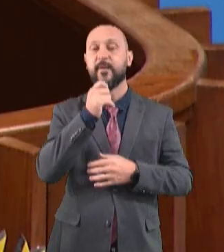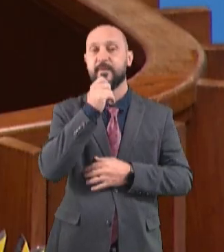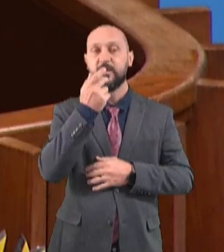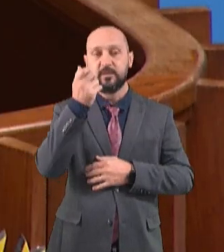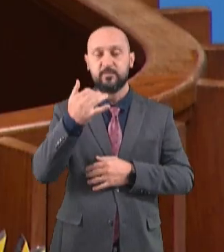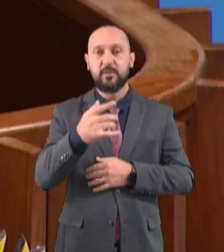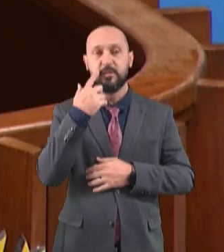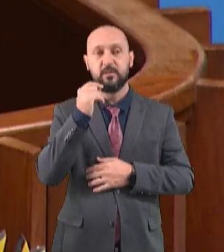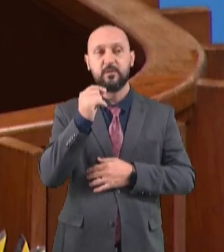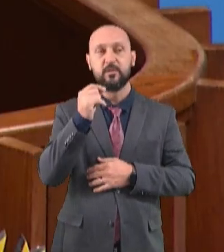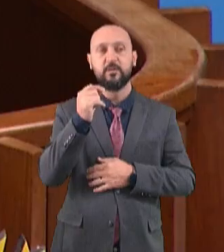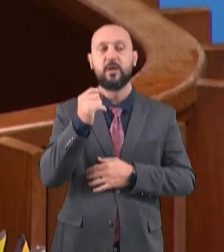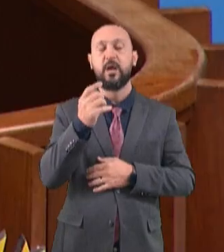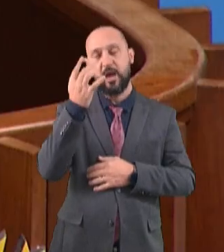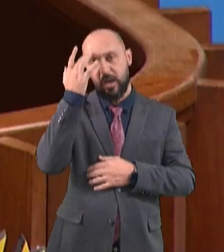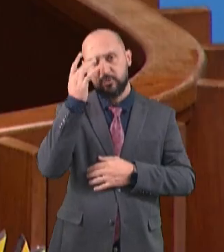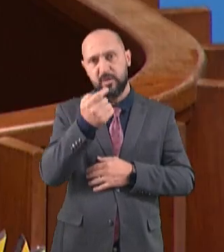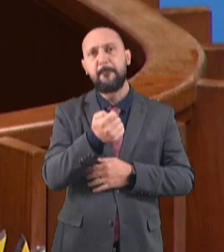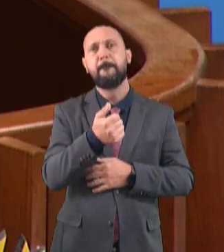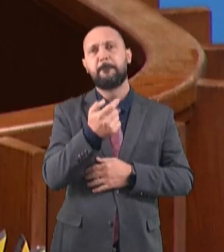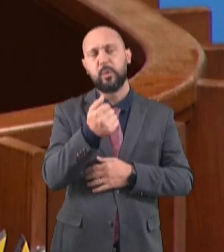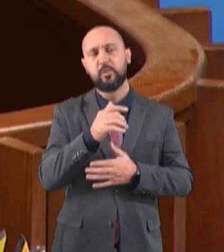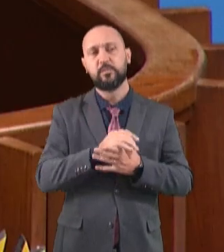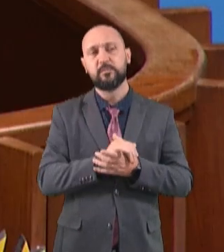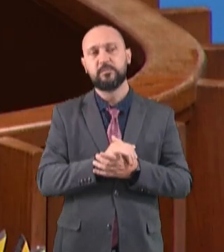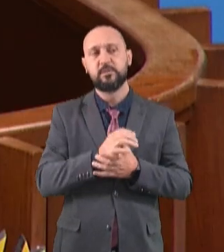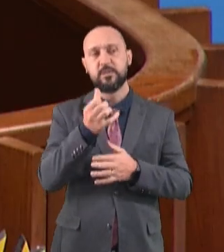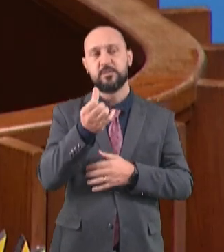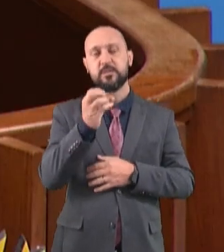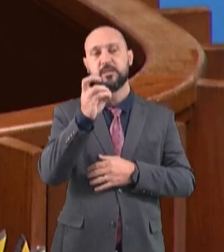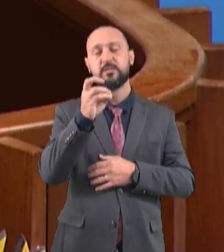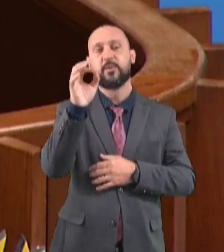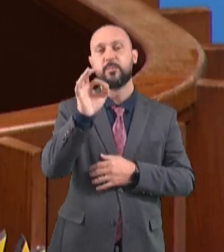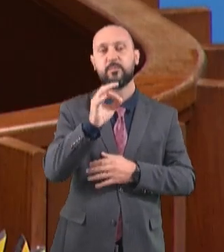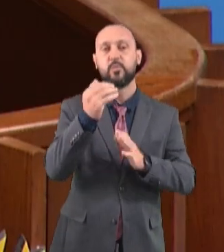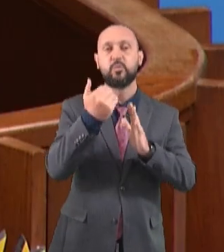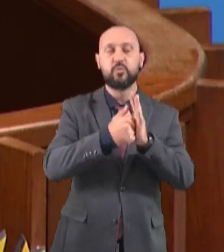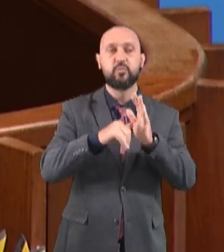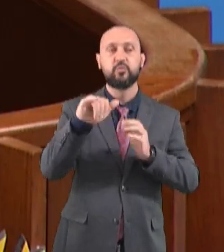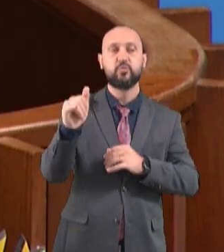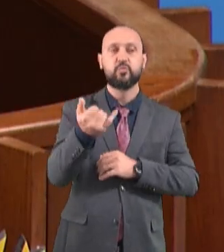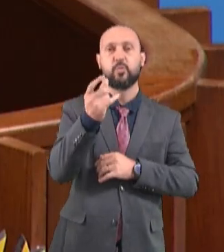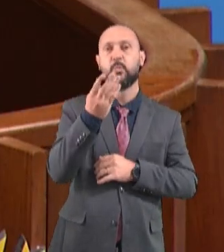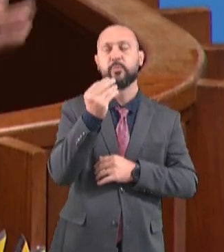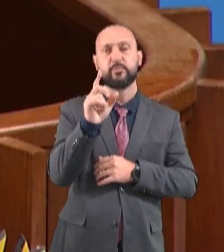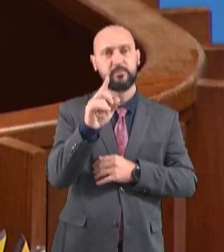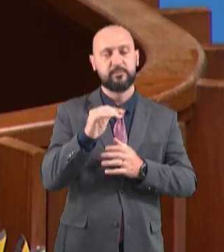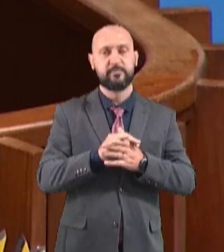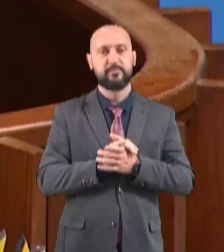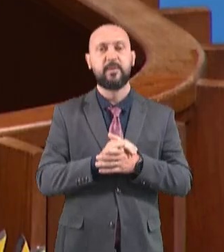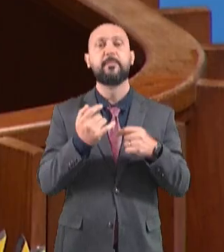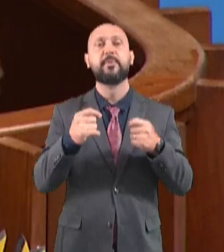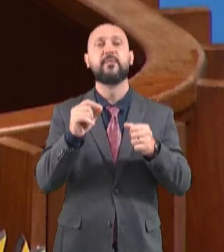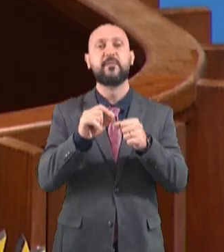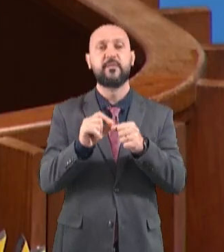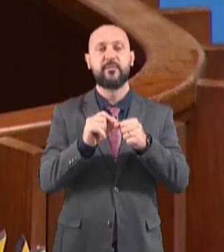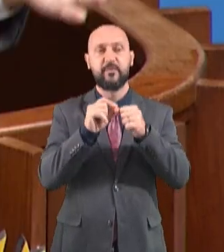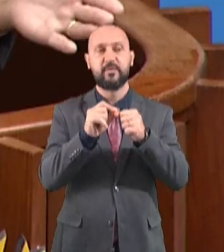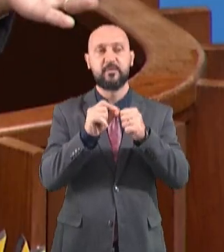senhor presidente, eu acho que é até pouco, porque 65% de redução dos juros não é lá grande coisa, nós deveríamos